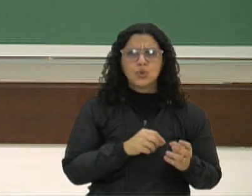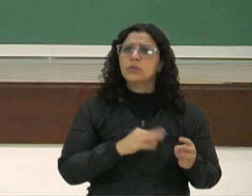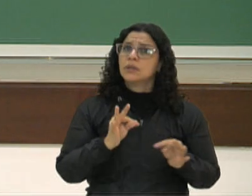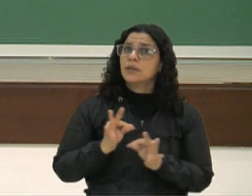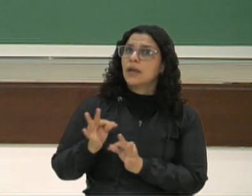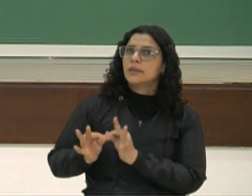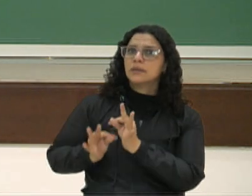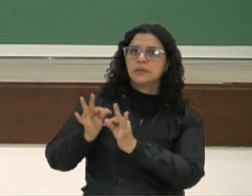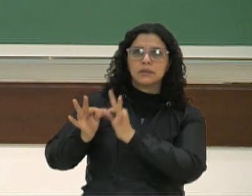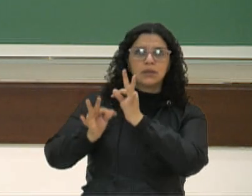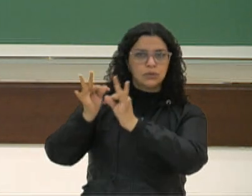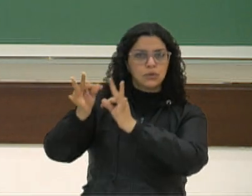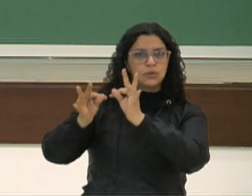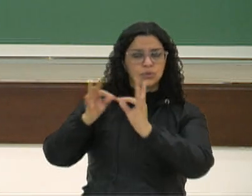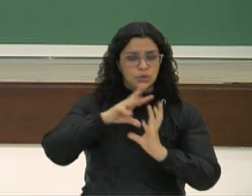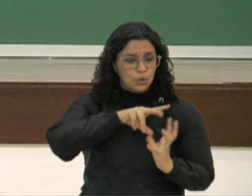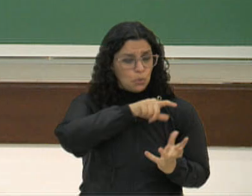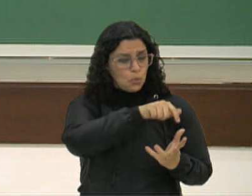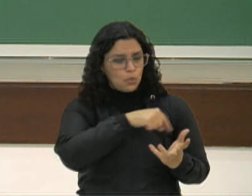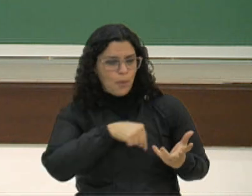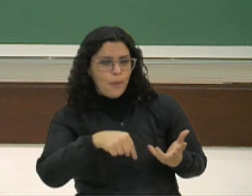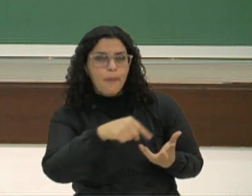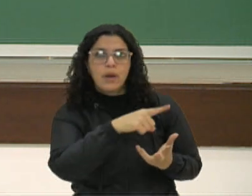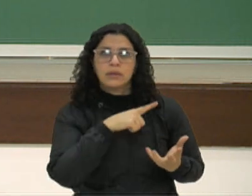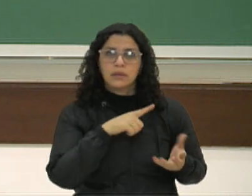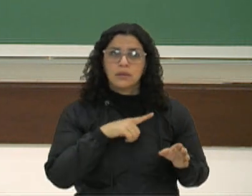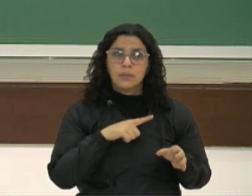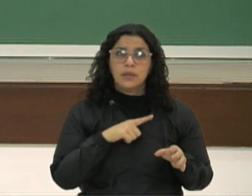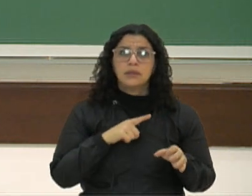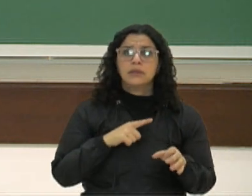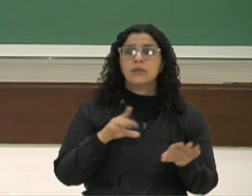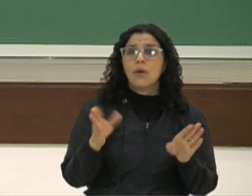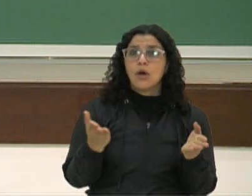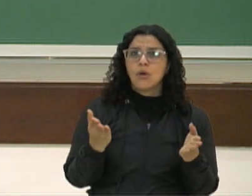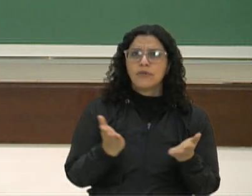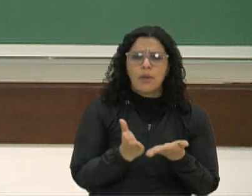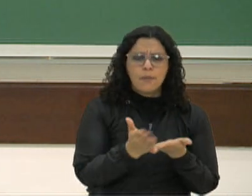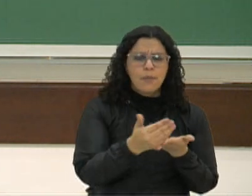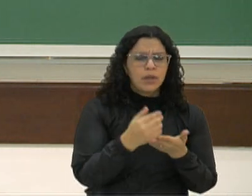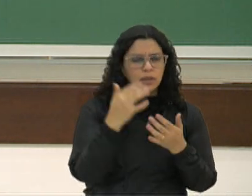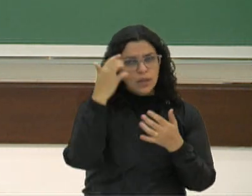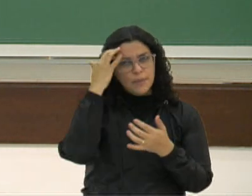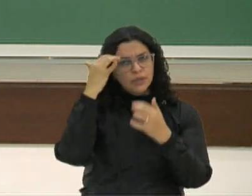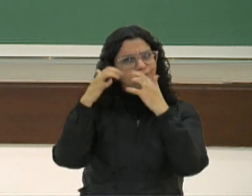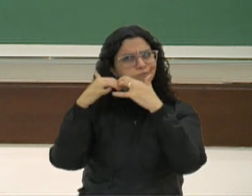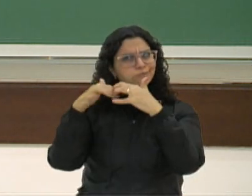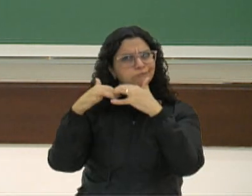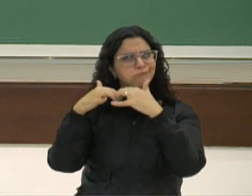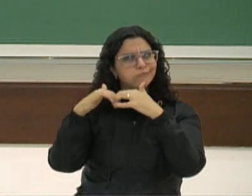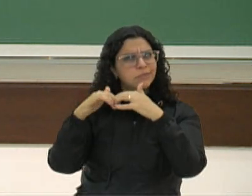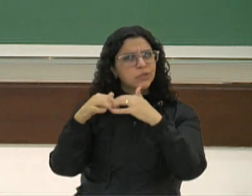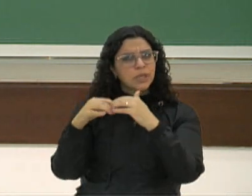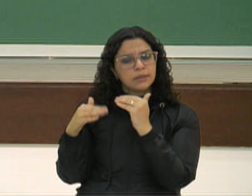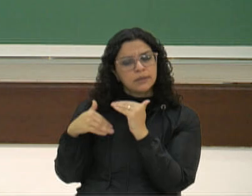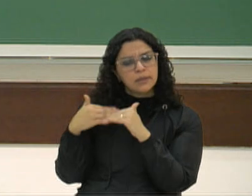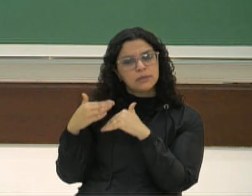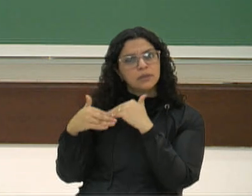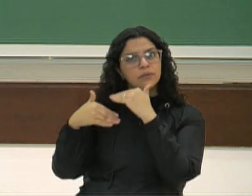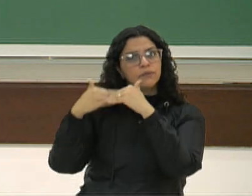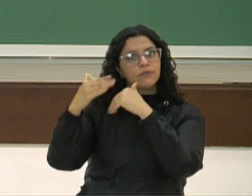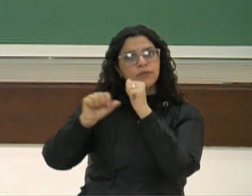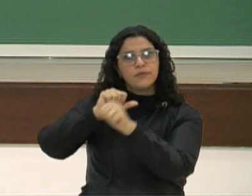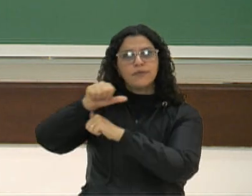tecnologia desenvolvida em todos os lugares do planeta. Essas técnicas vão, aqui de dentro da mente do ser humano, vão ser desenvolvidas